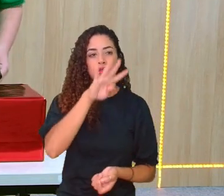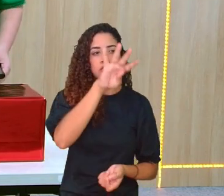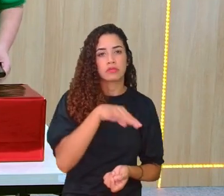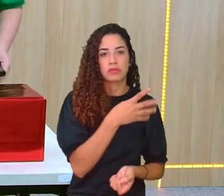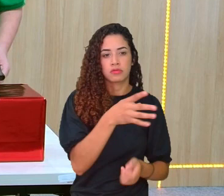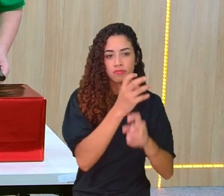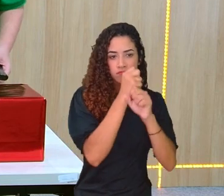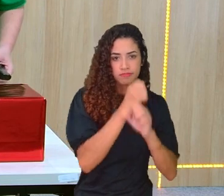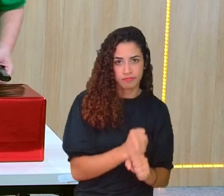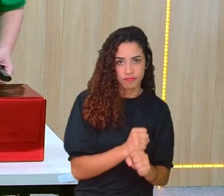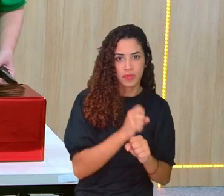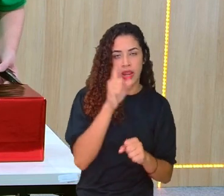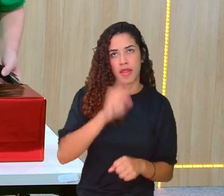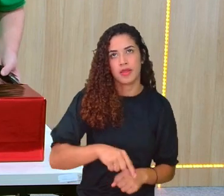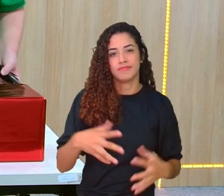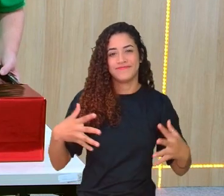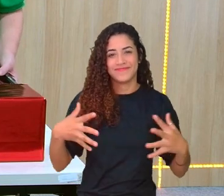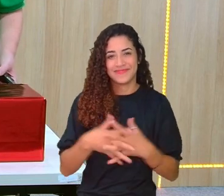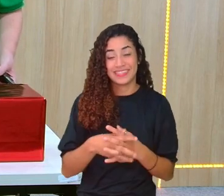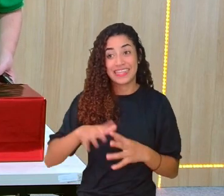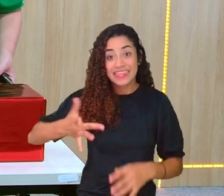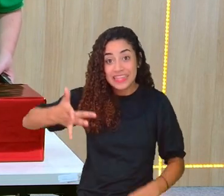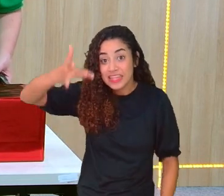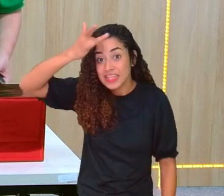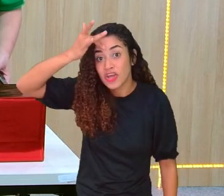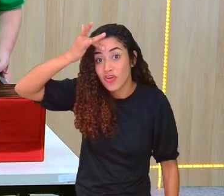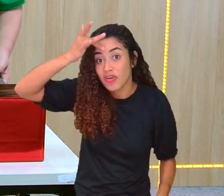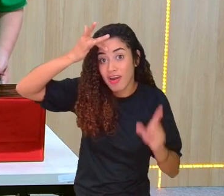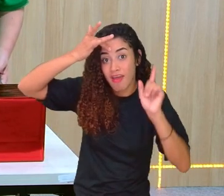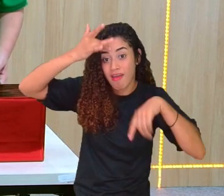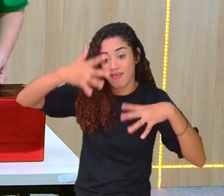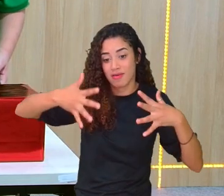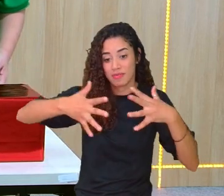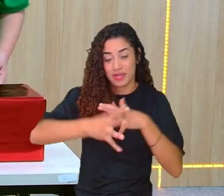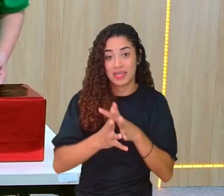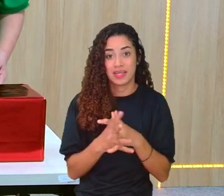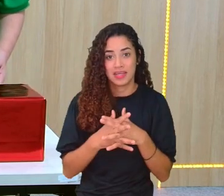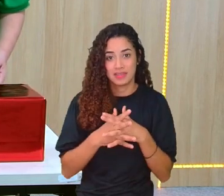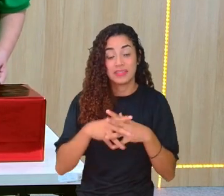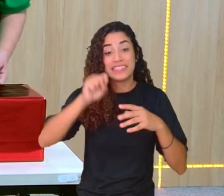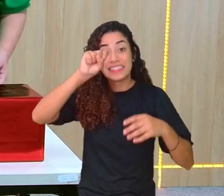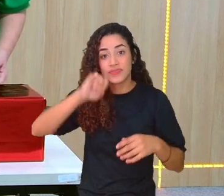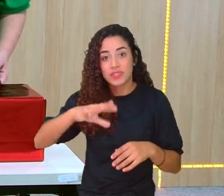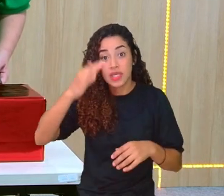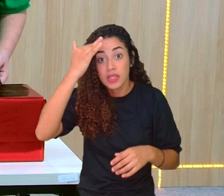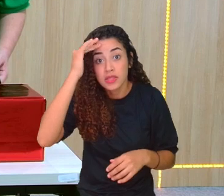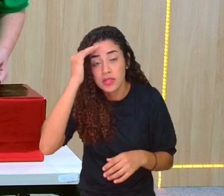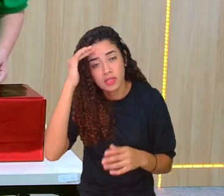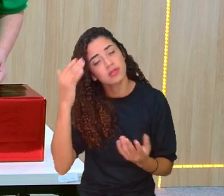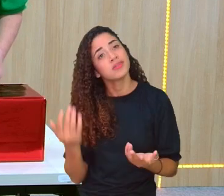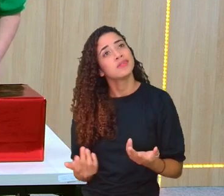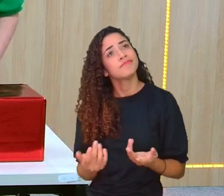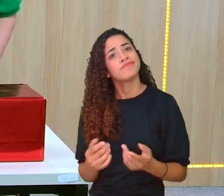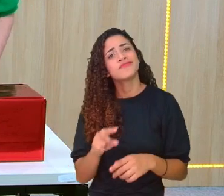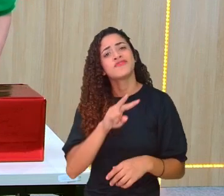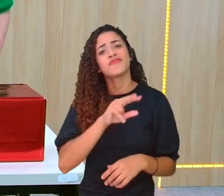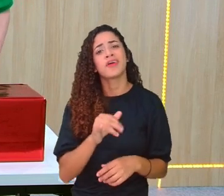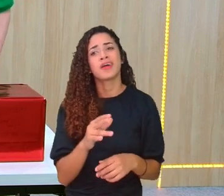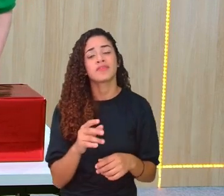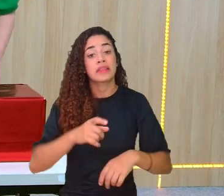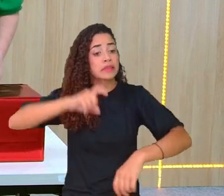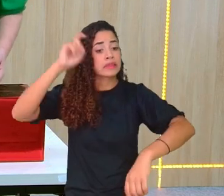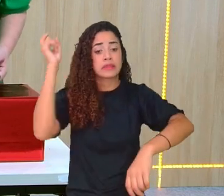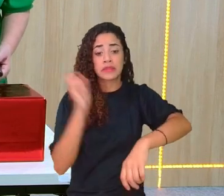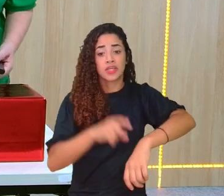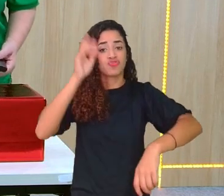complicado, decorar é complicado. Se você entende o que você está fazendo, tem uma hora que você vai fazer